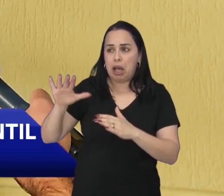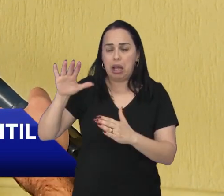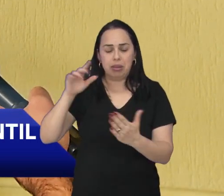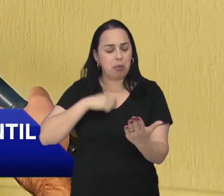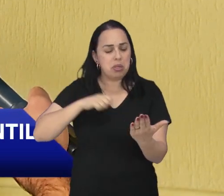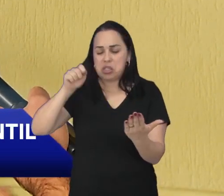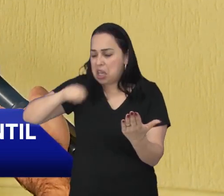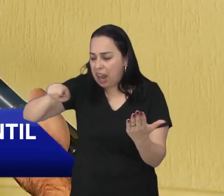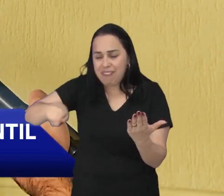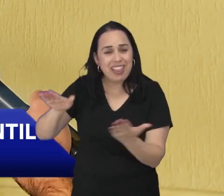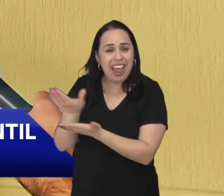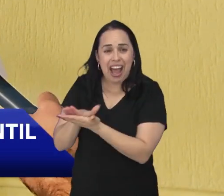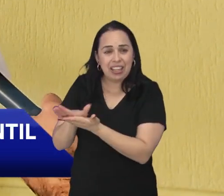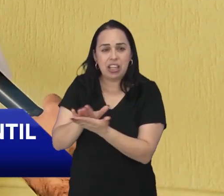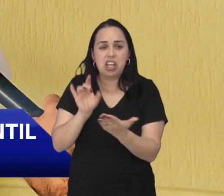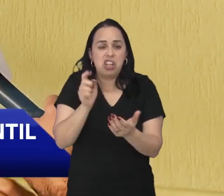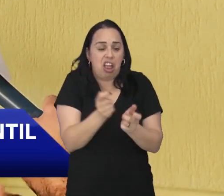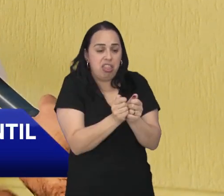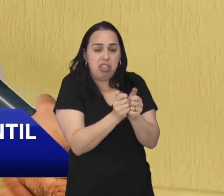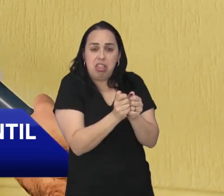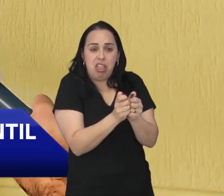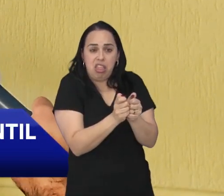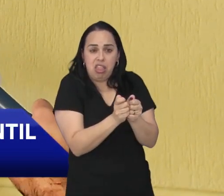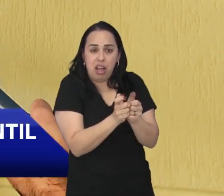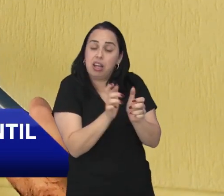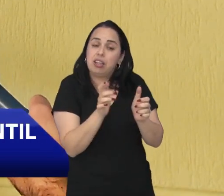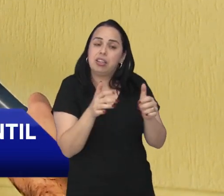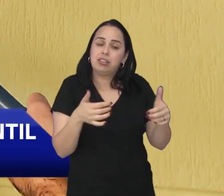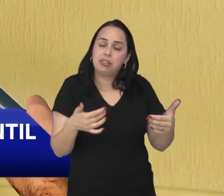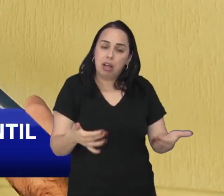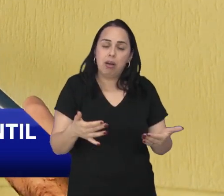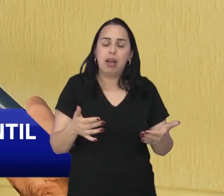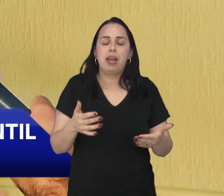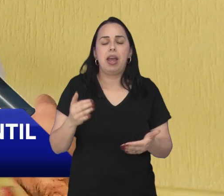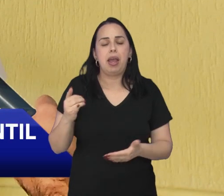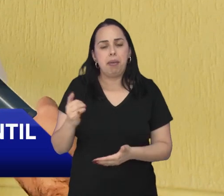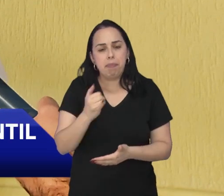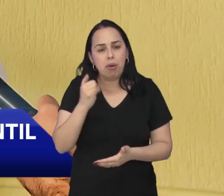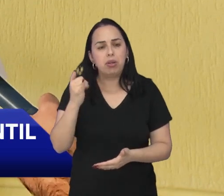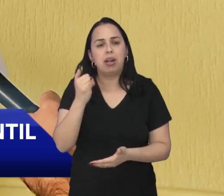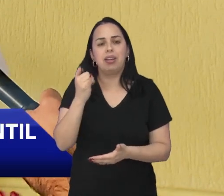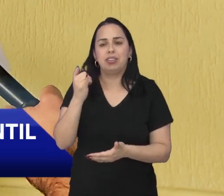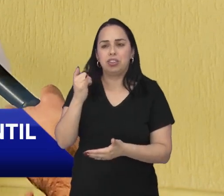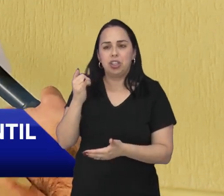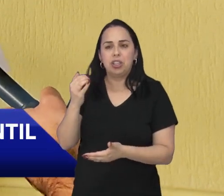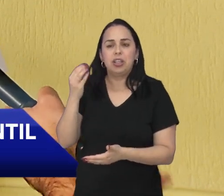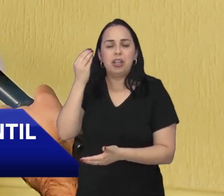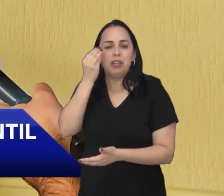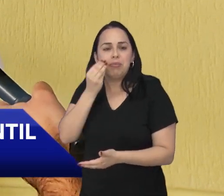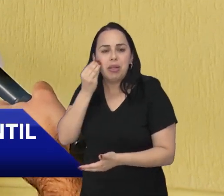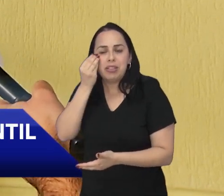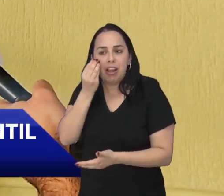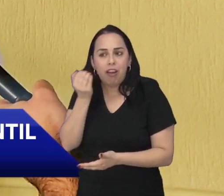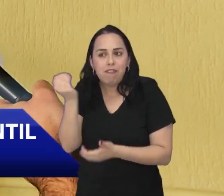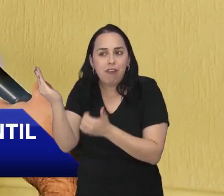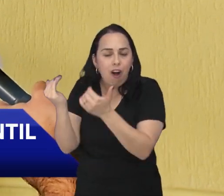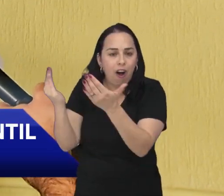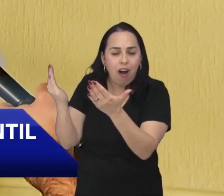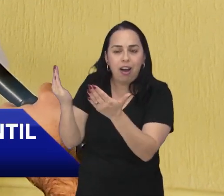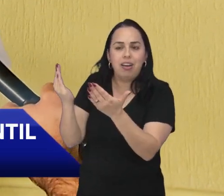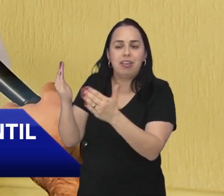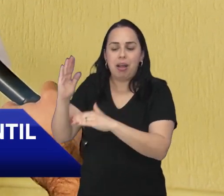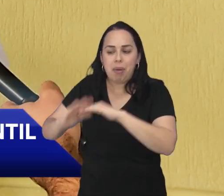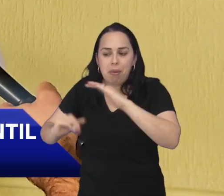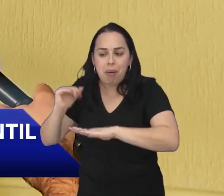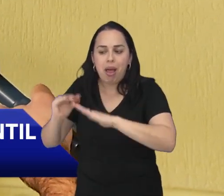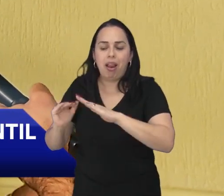muito rápido, não escreve mais, só digitação, né? Então, é importante ter essa vida lá fora para que eles